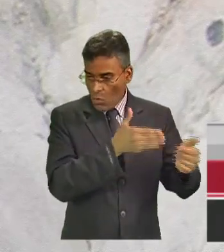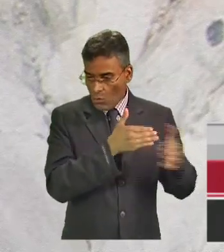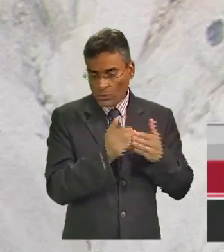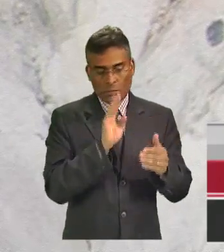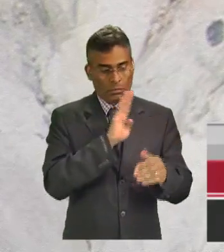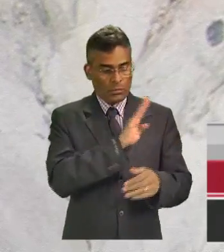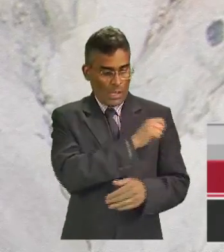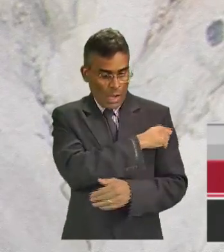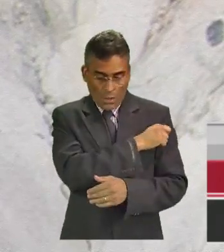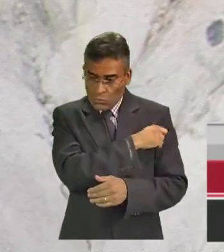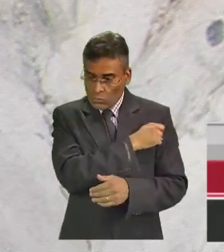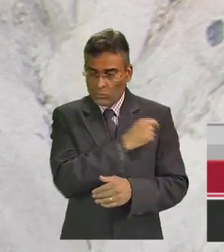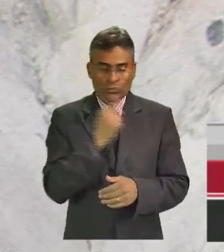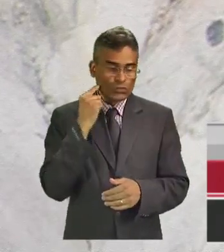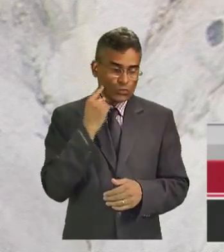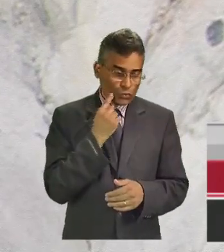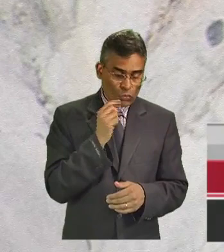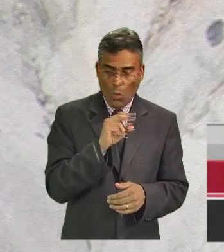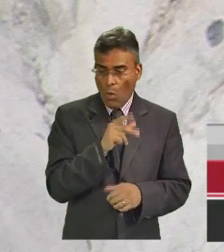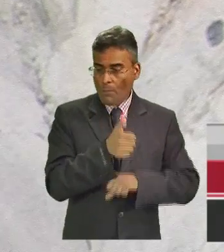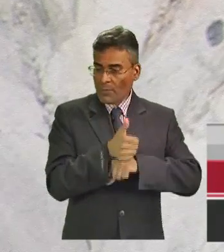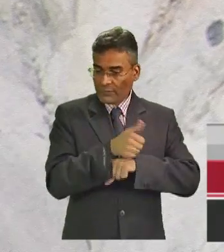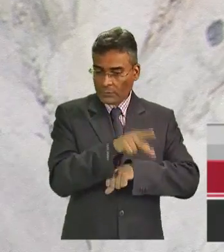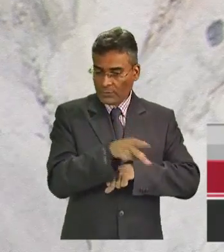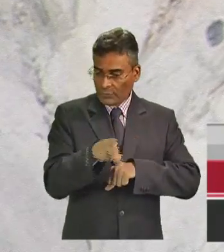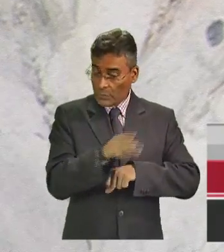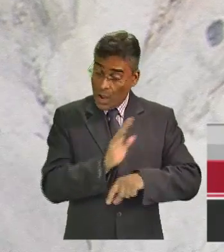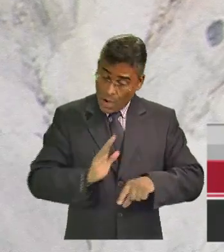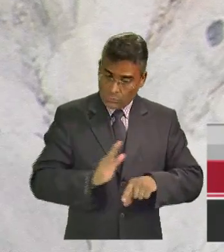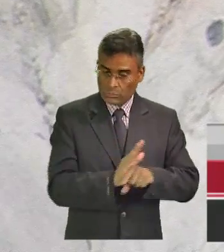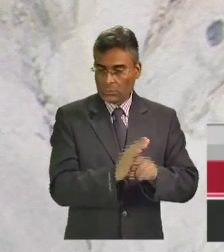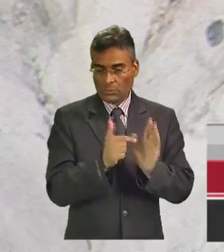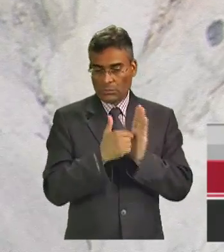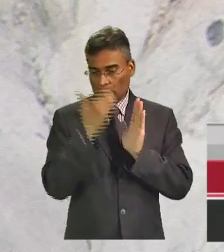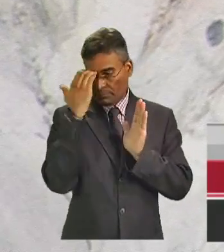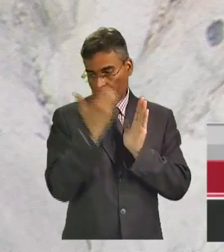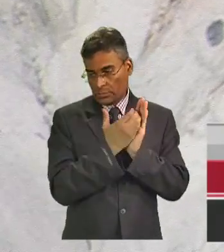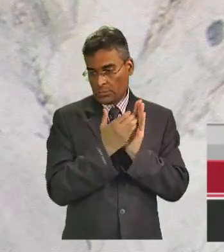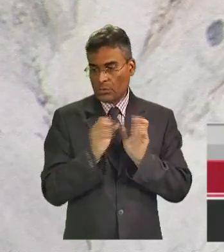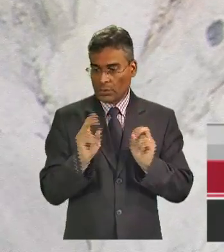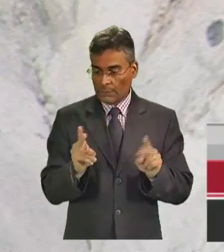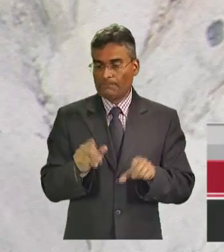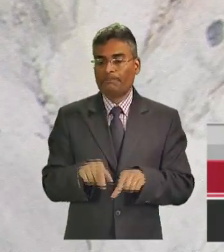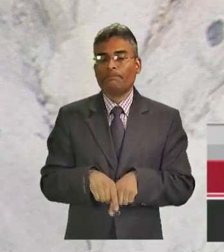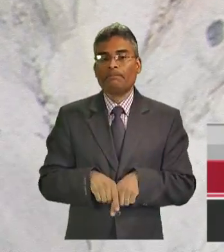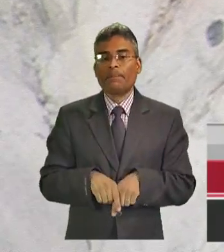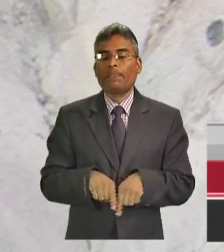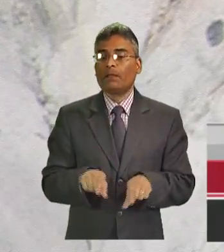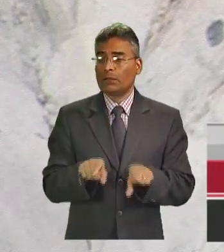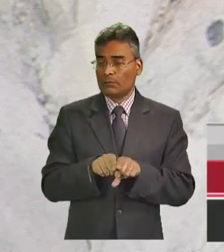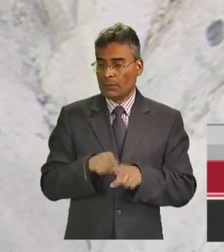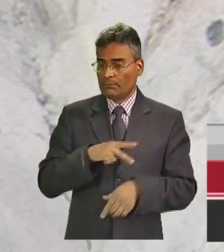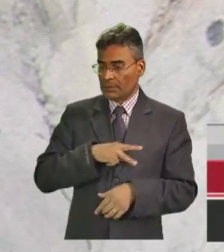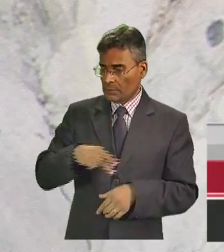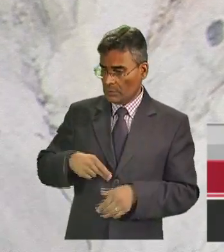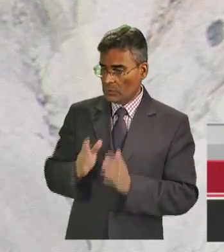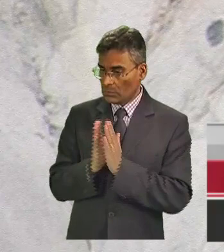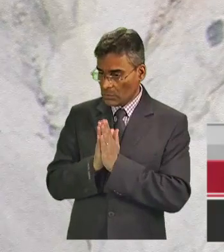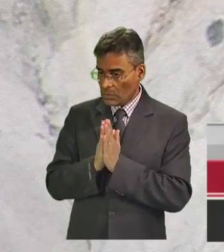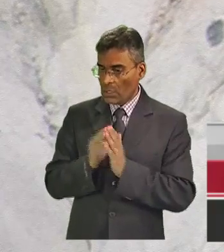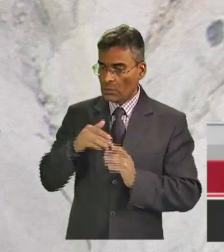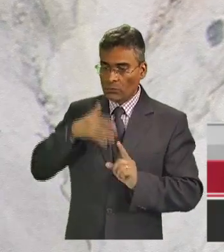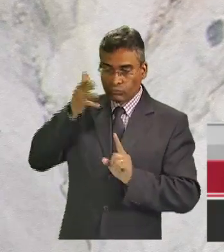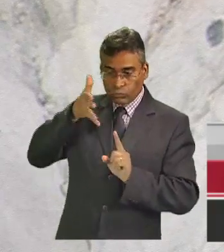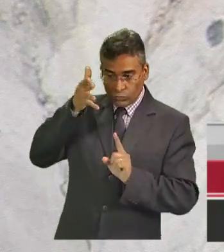deficiências auditivas sejam devidamente atendidos. Senhor presidente, eu solicito que as minhas palavras